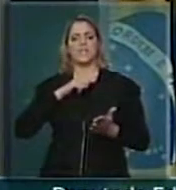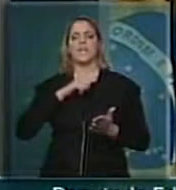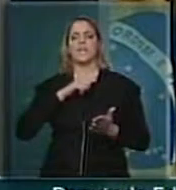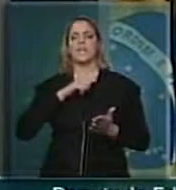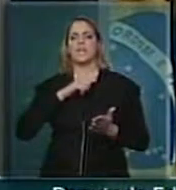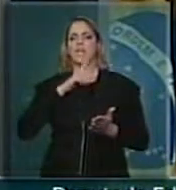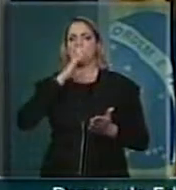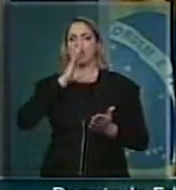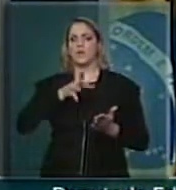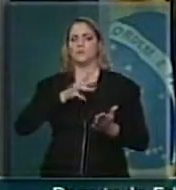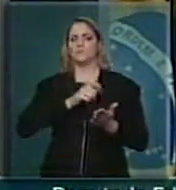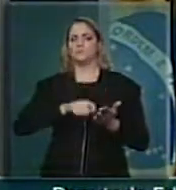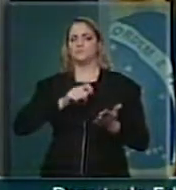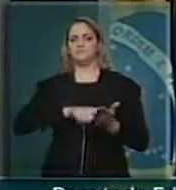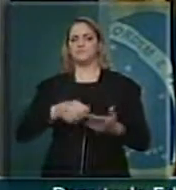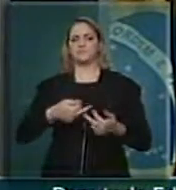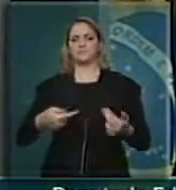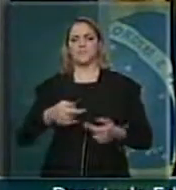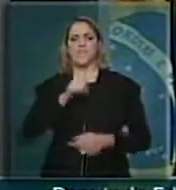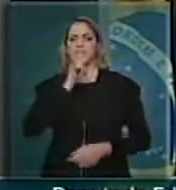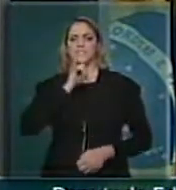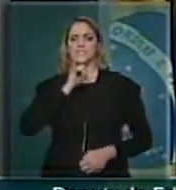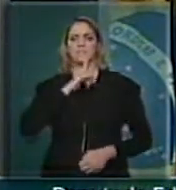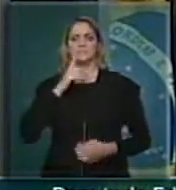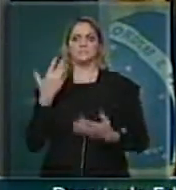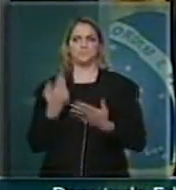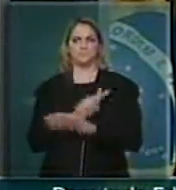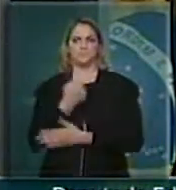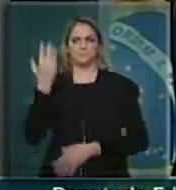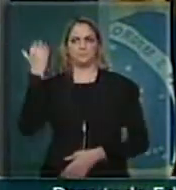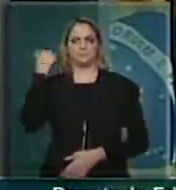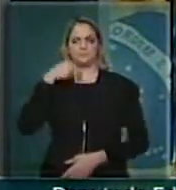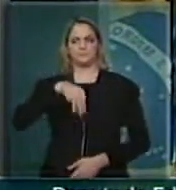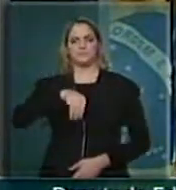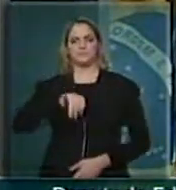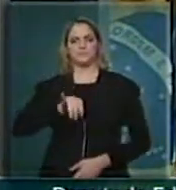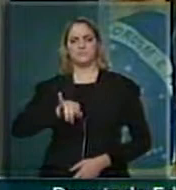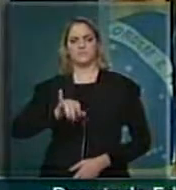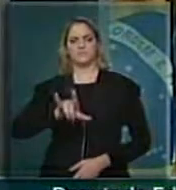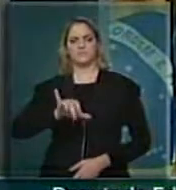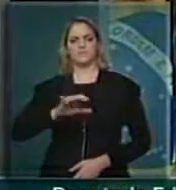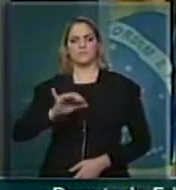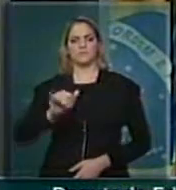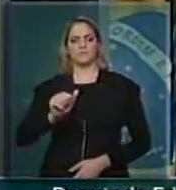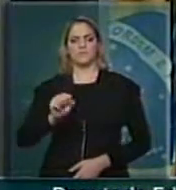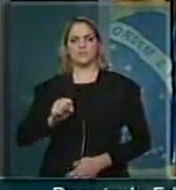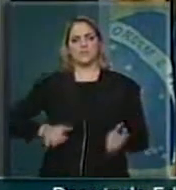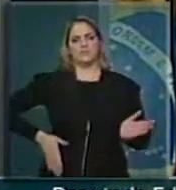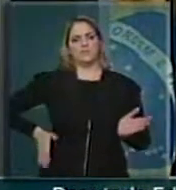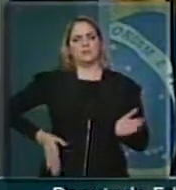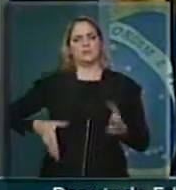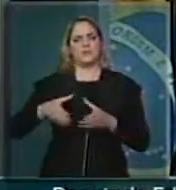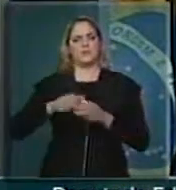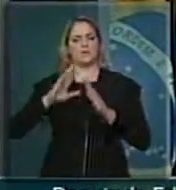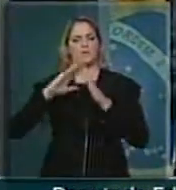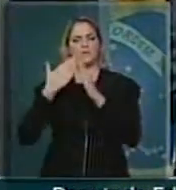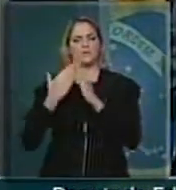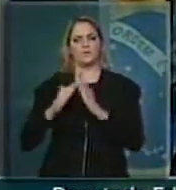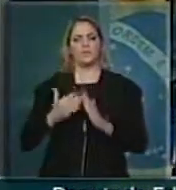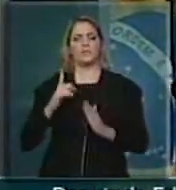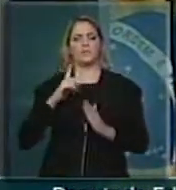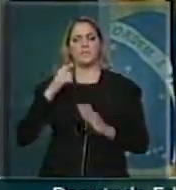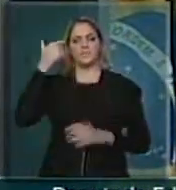física, que foi o caso, né, das denúncias das milícias no Rio de Janeiro, né, do sequestro